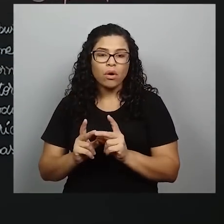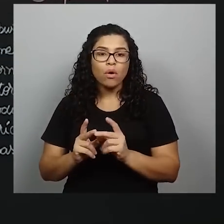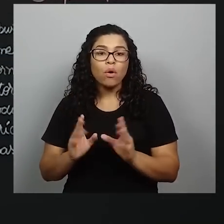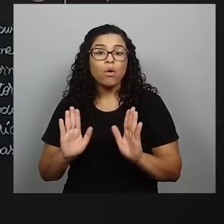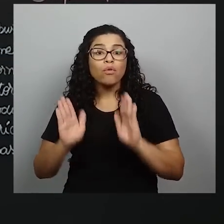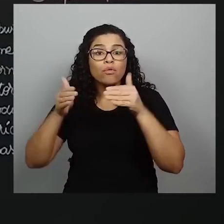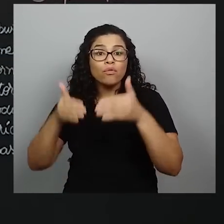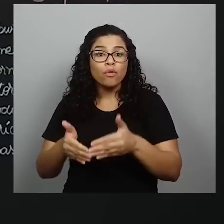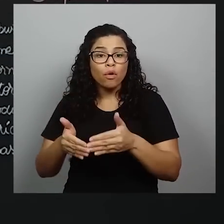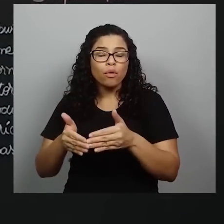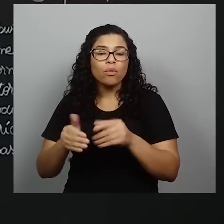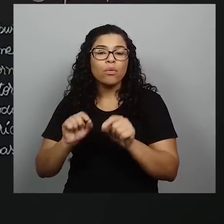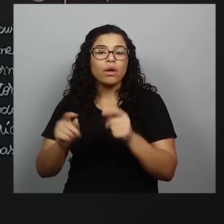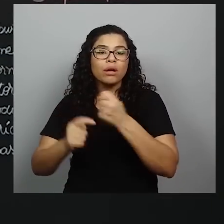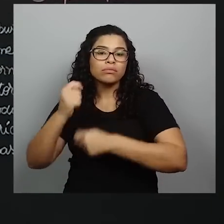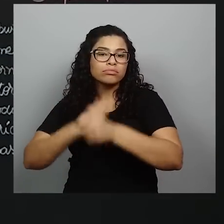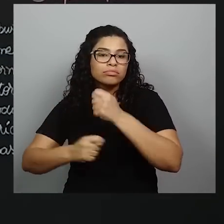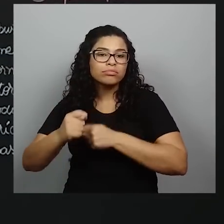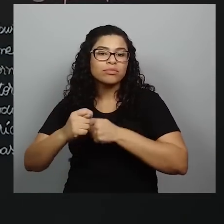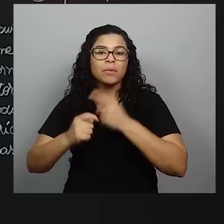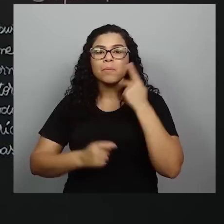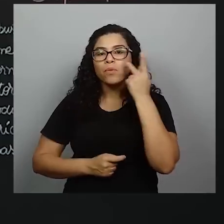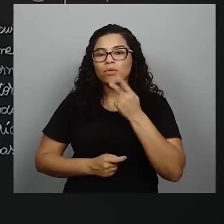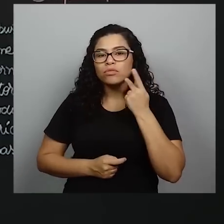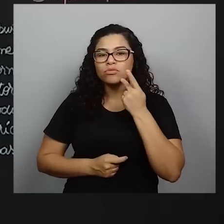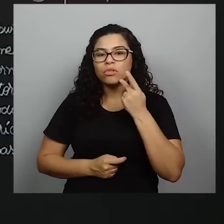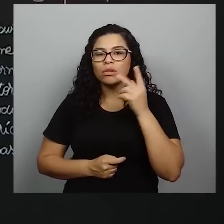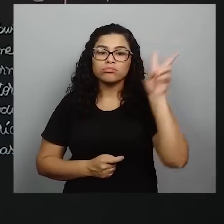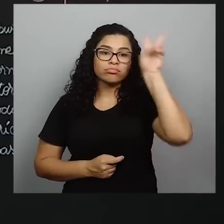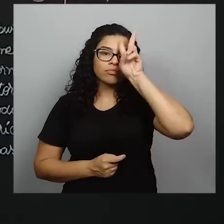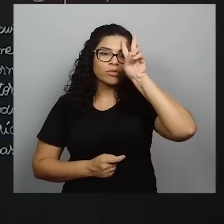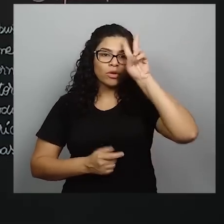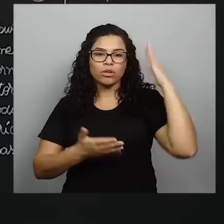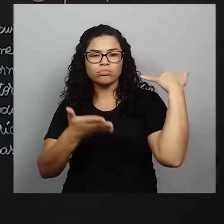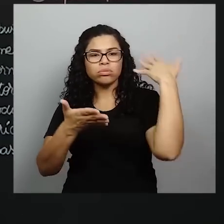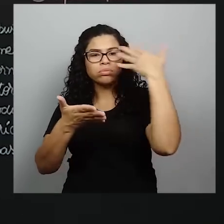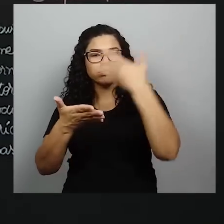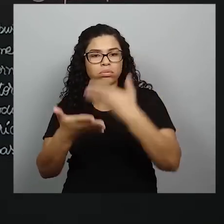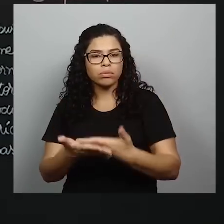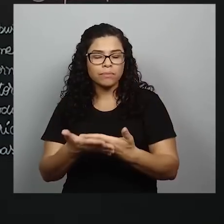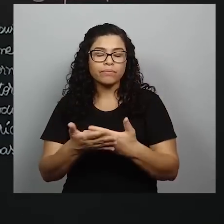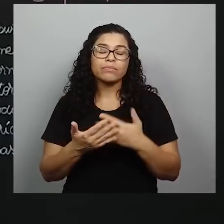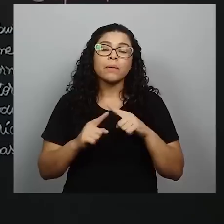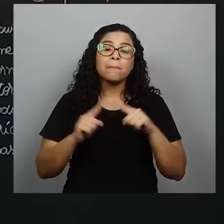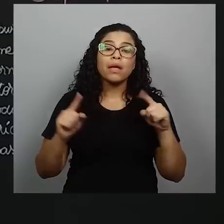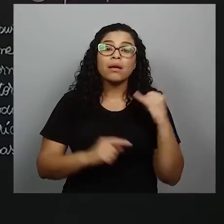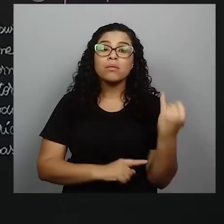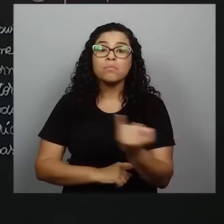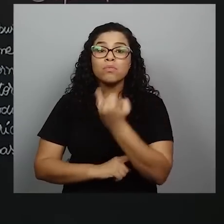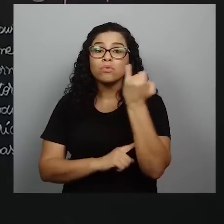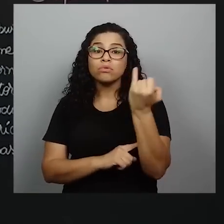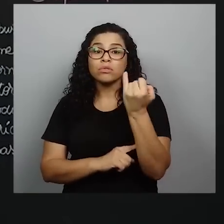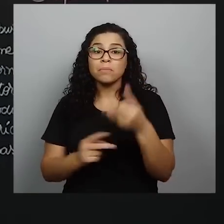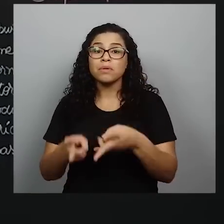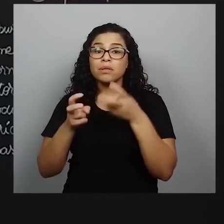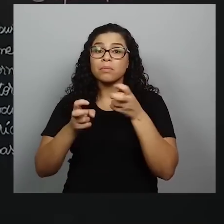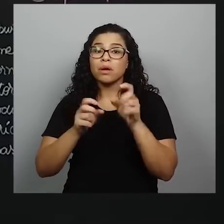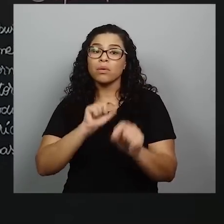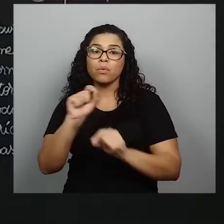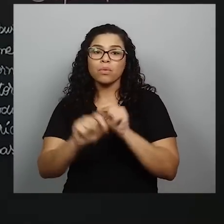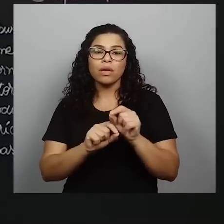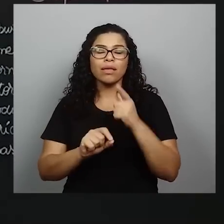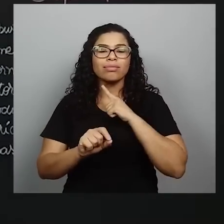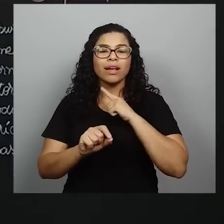conjunturas econômicas, políticas ao longo da história. Mas é importante levar em consideração aqui, gente, que ele